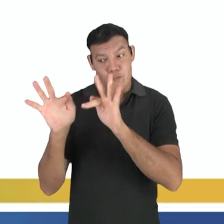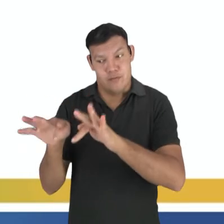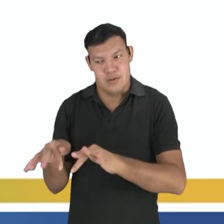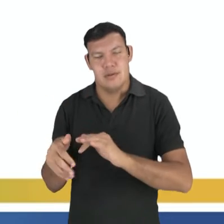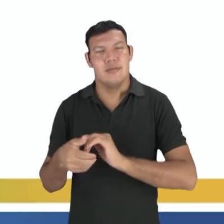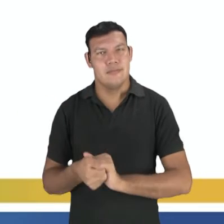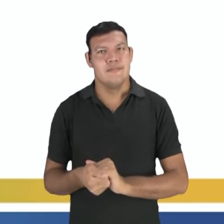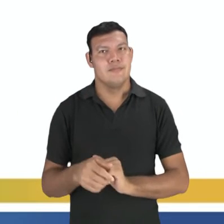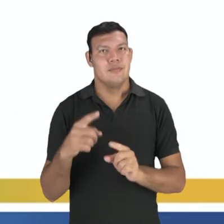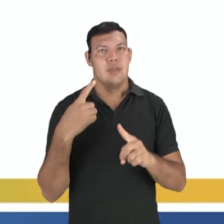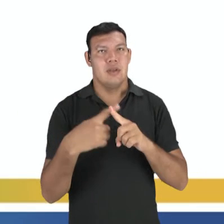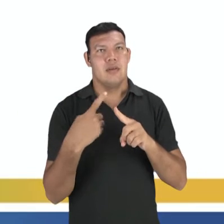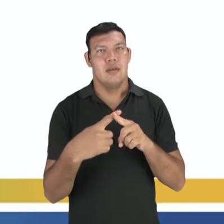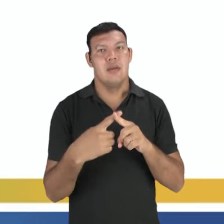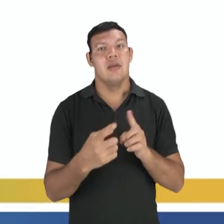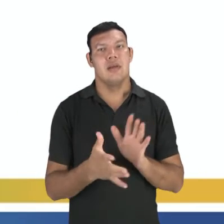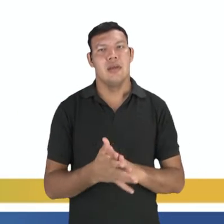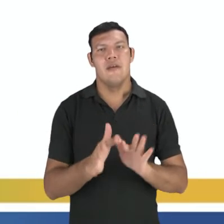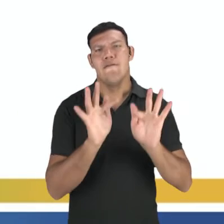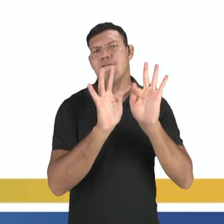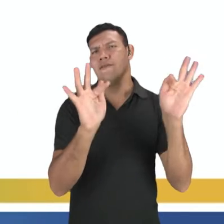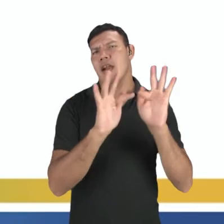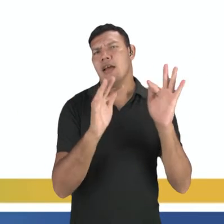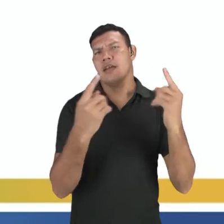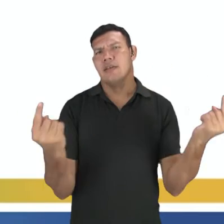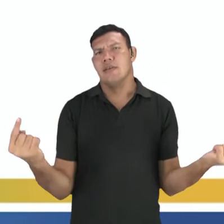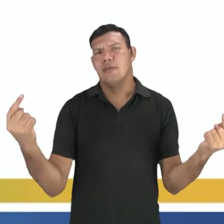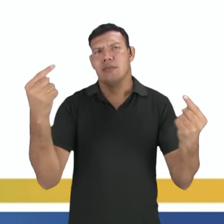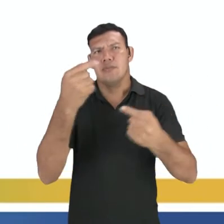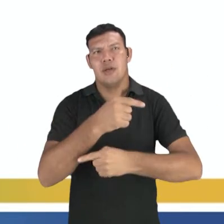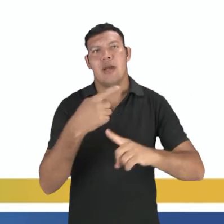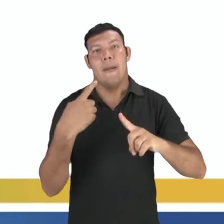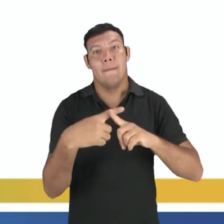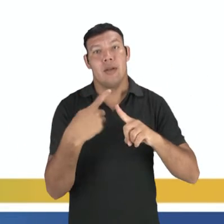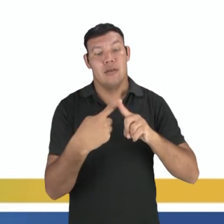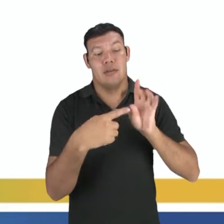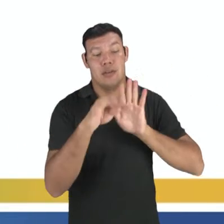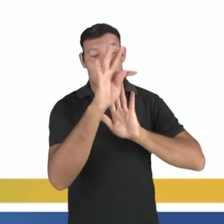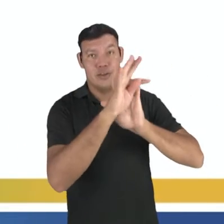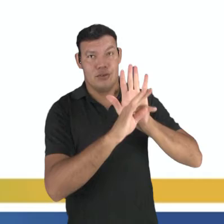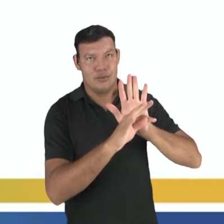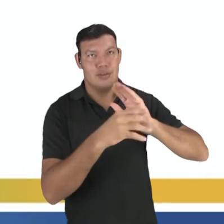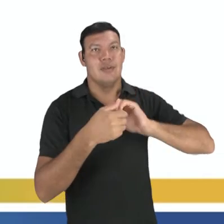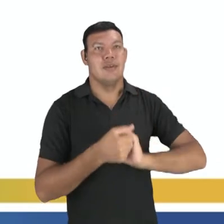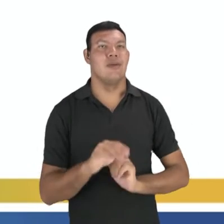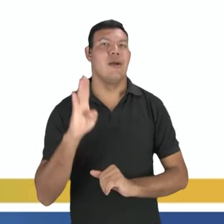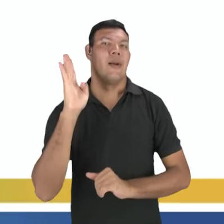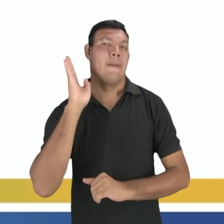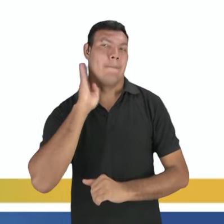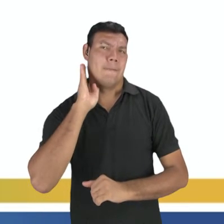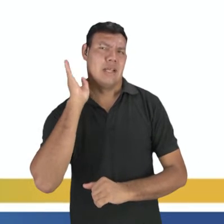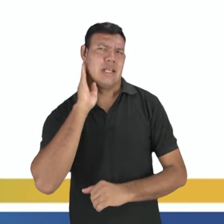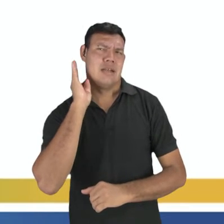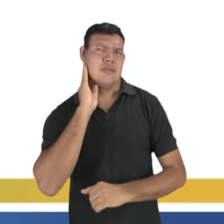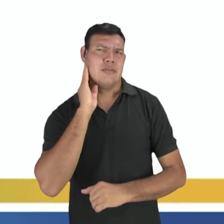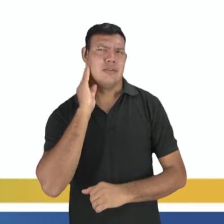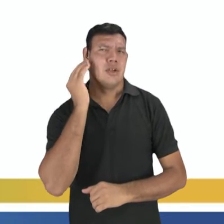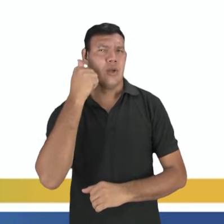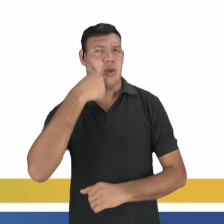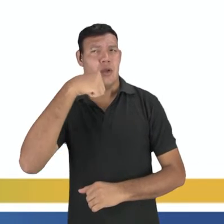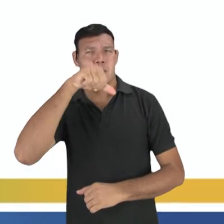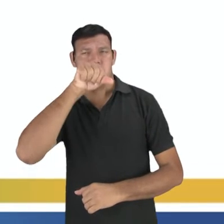Que oração adversativa é essa? Quando retomamos o texto, nós temos preguiça é a mãe de